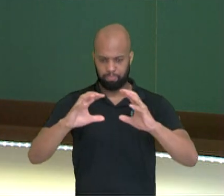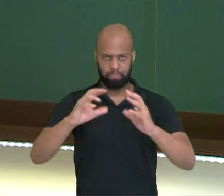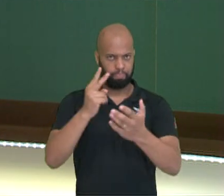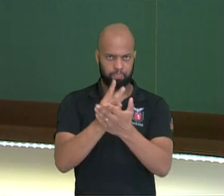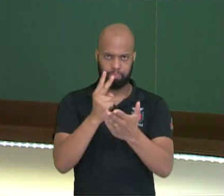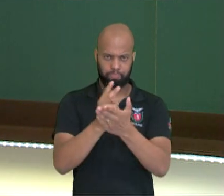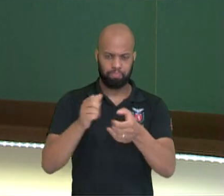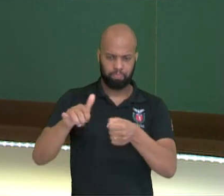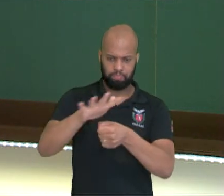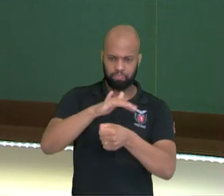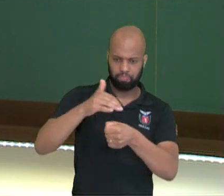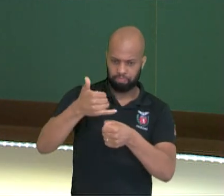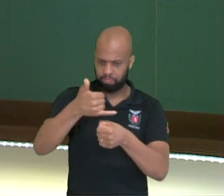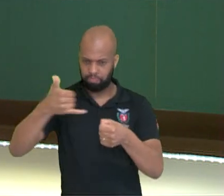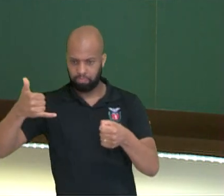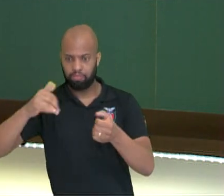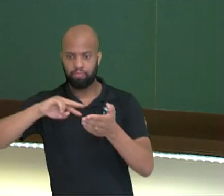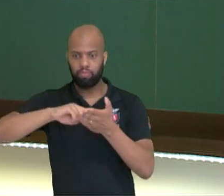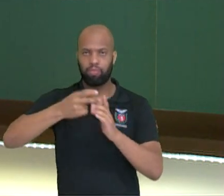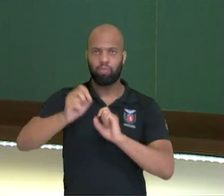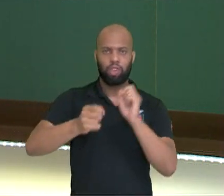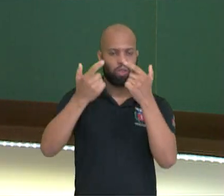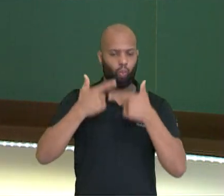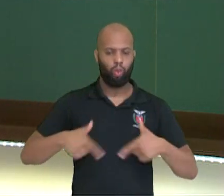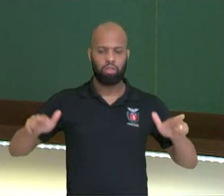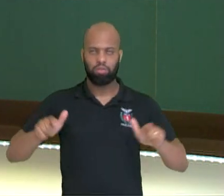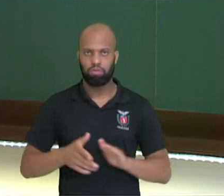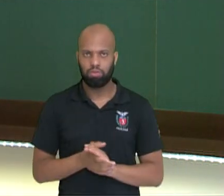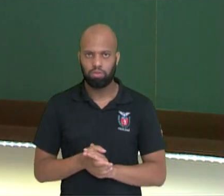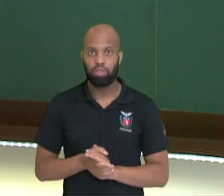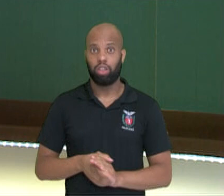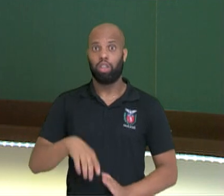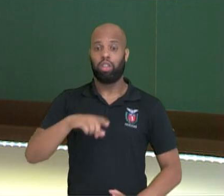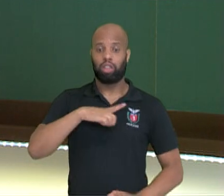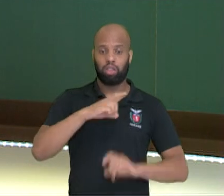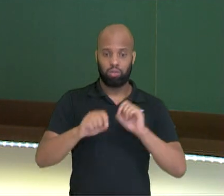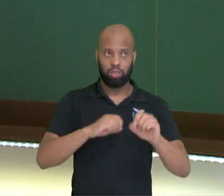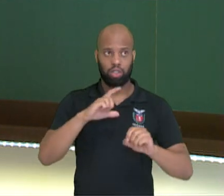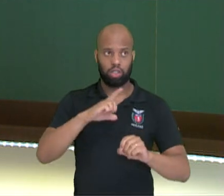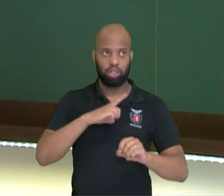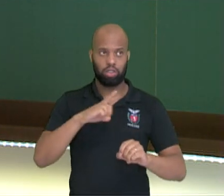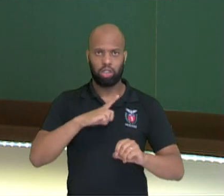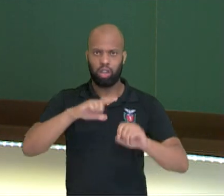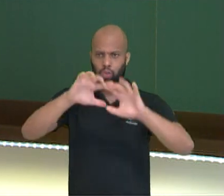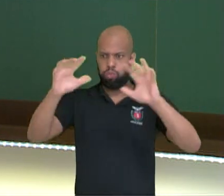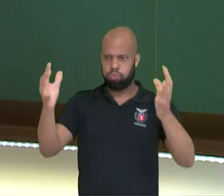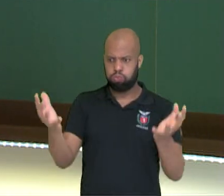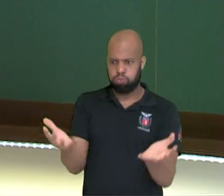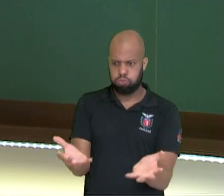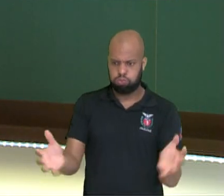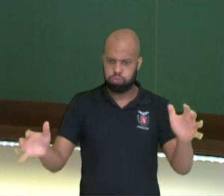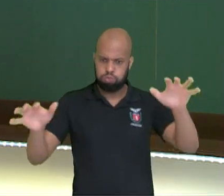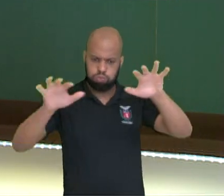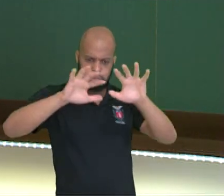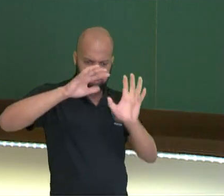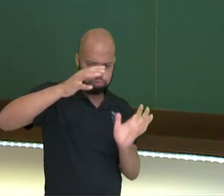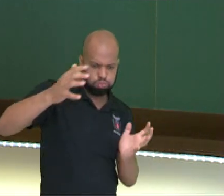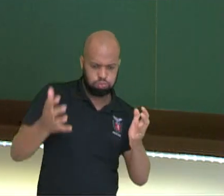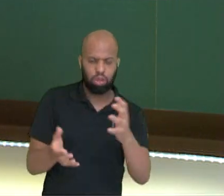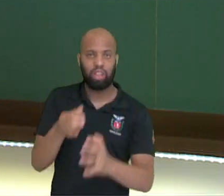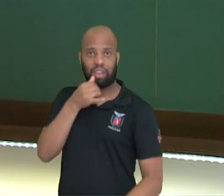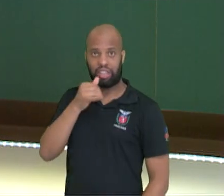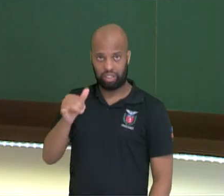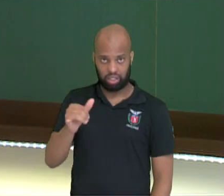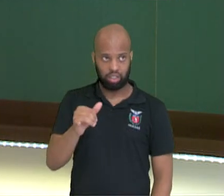carga, significa que esse corpo está neutro. Então, há um campo elétrico aqui ao redor, sim, mas globalmente